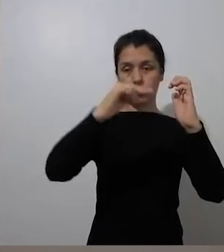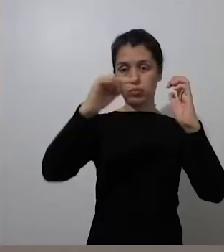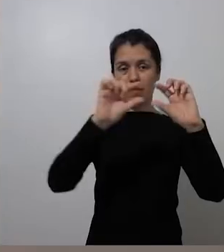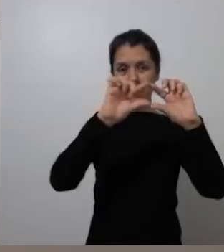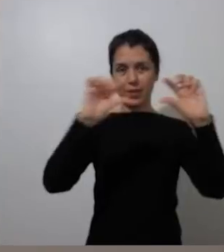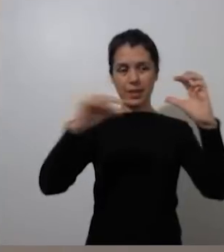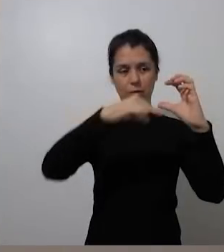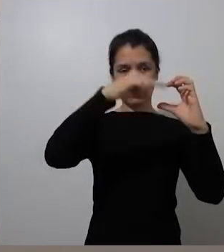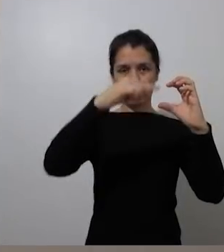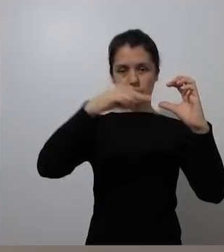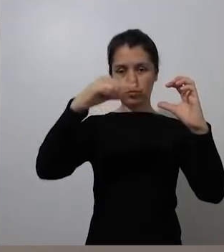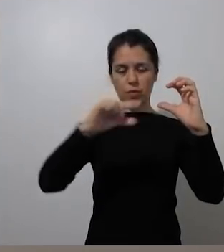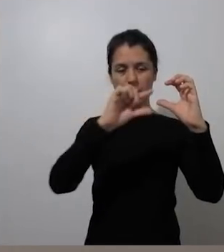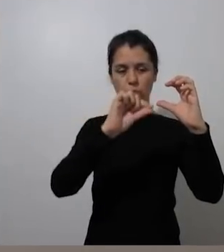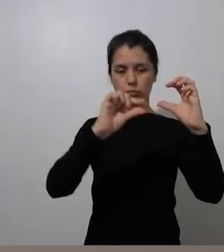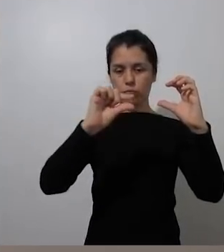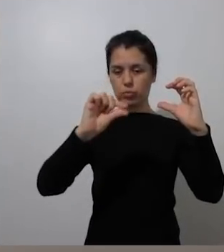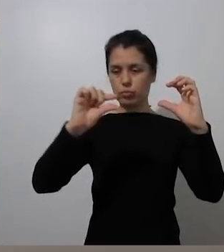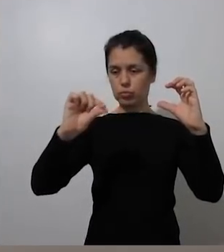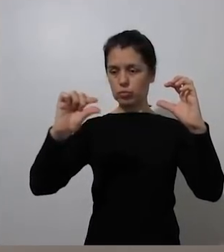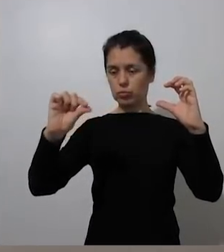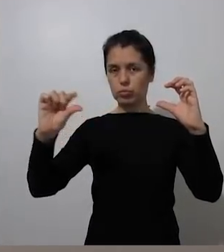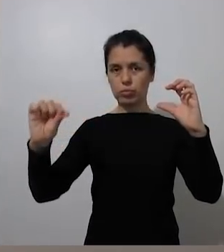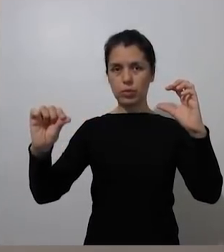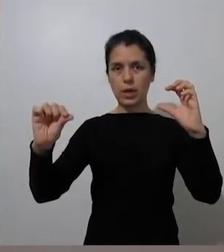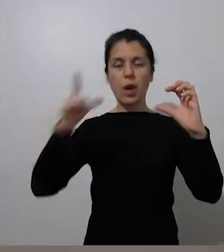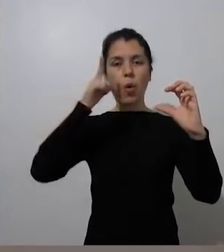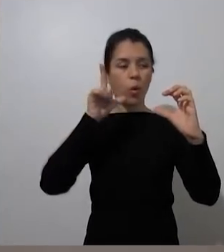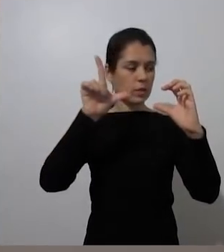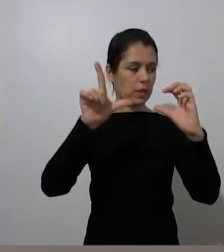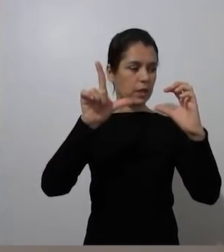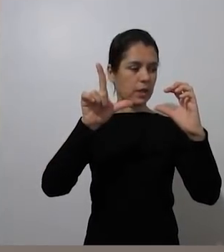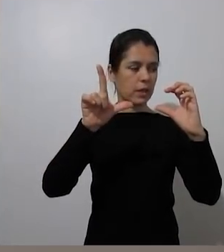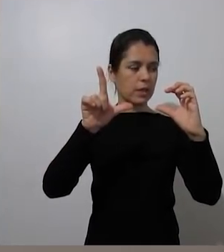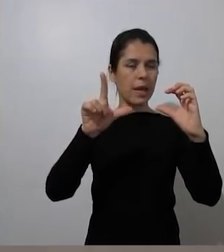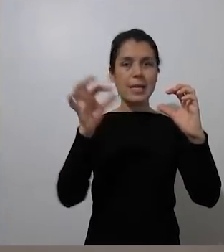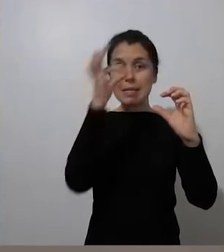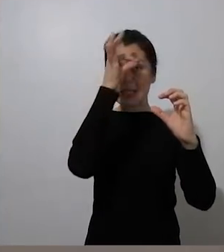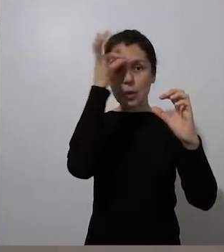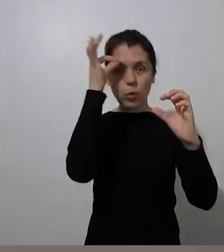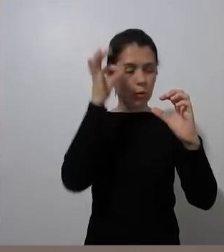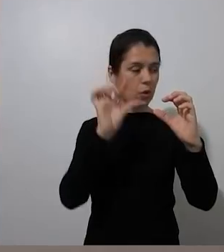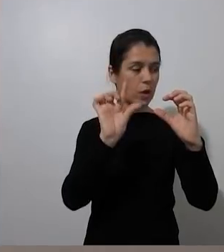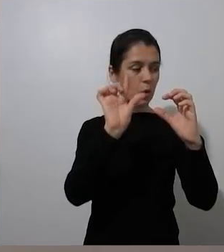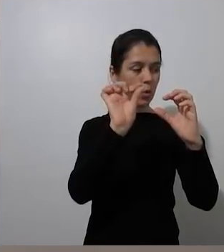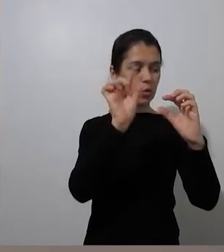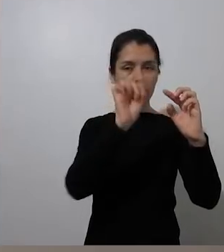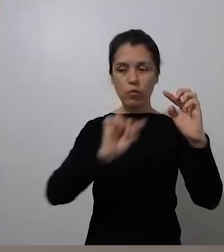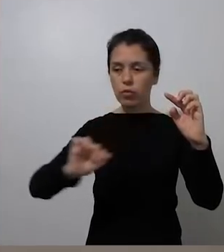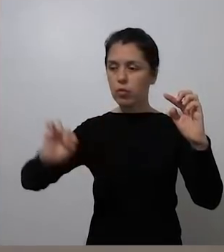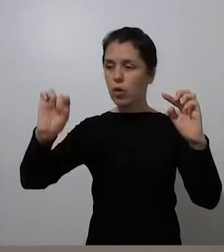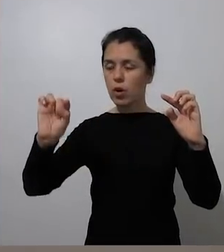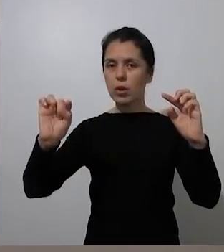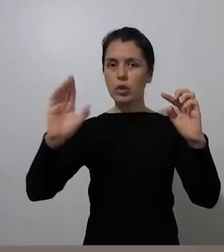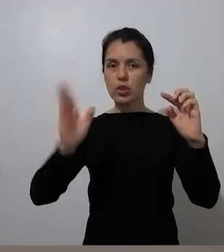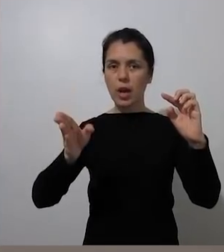fenda, porque daí ele vai se acoplando aqui, grudando nos receptores para abrir os canais. Então, isso é microsegundos, eles se encaixam aqui e